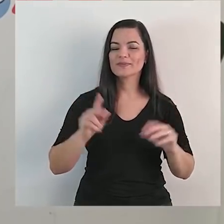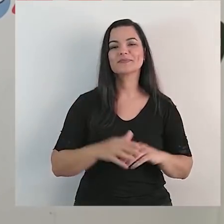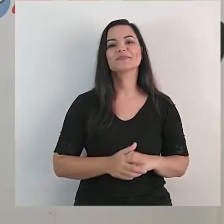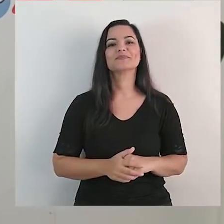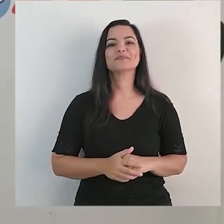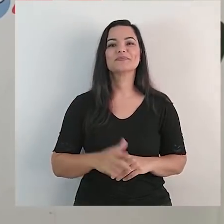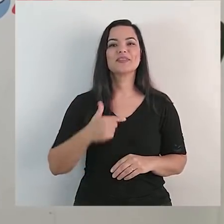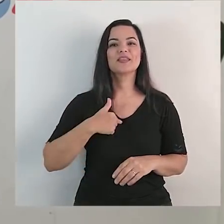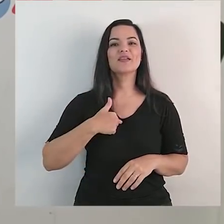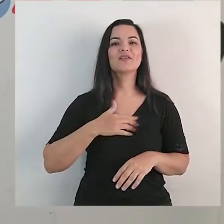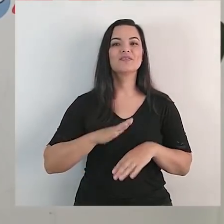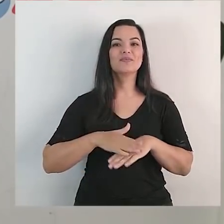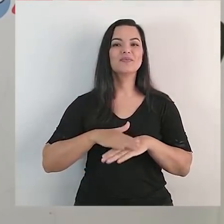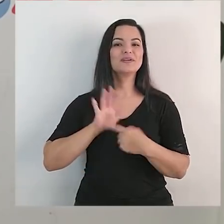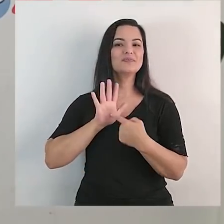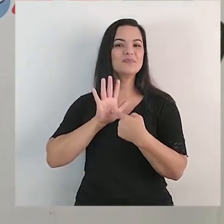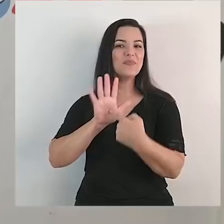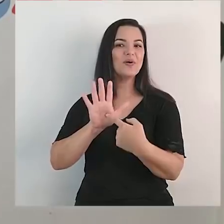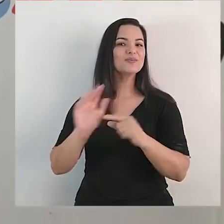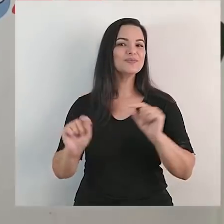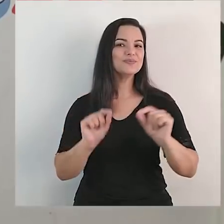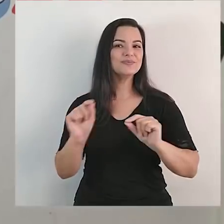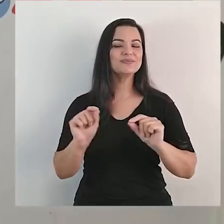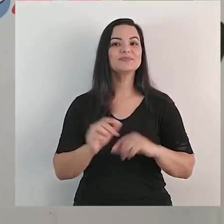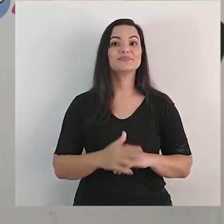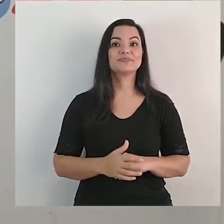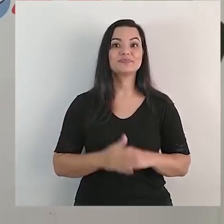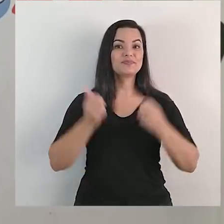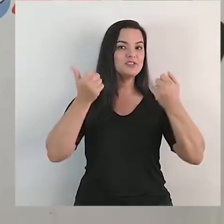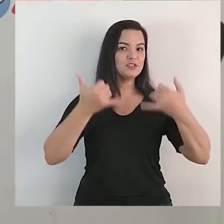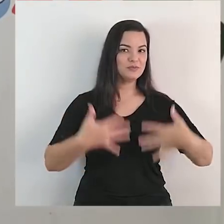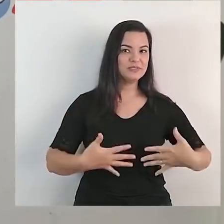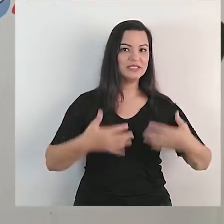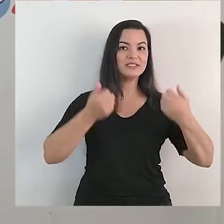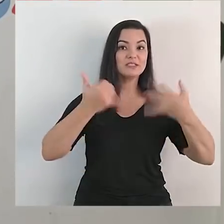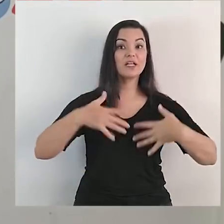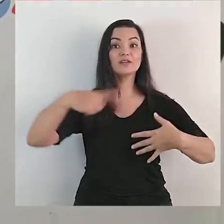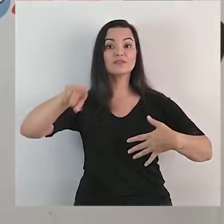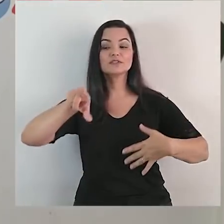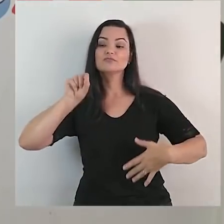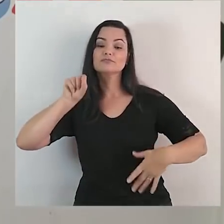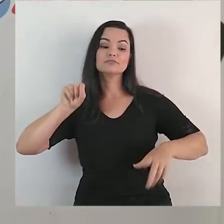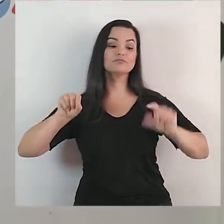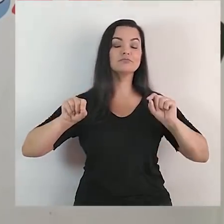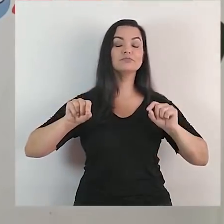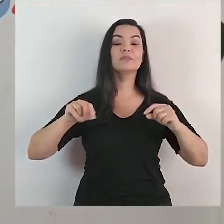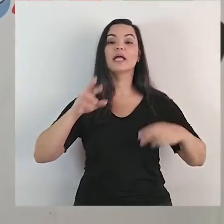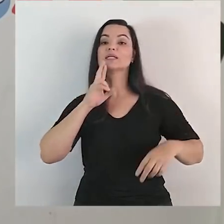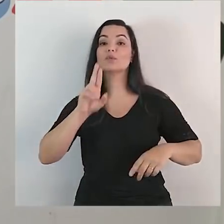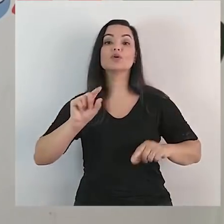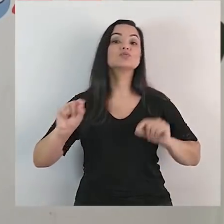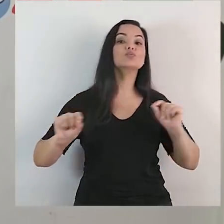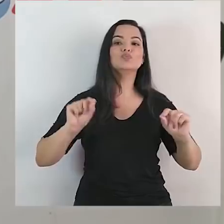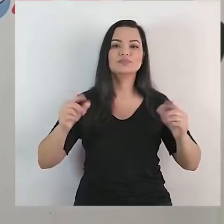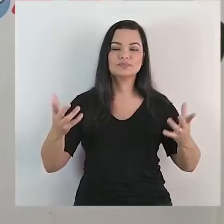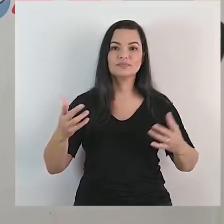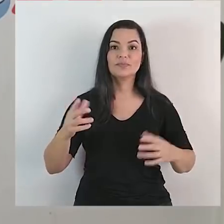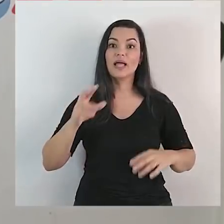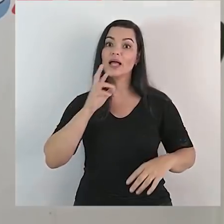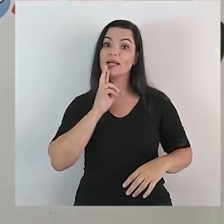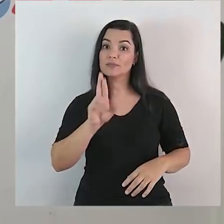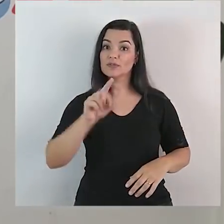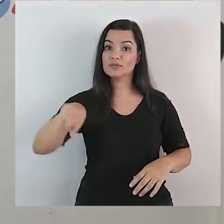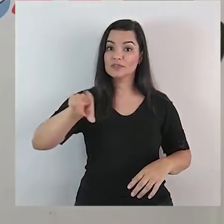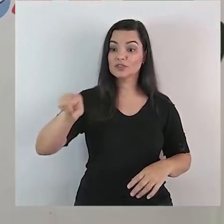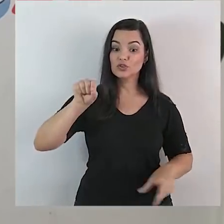resposta, tá bom? Então, a Pro vai mostrar para vocês, vou explicando e vocês escolham uma resposta. A resposta